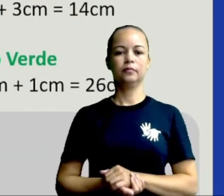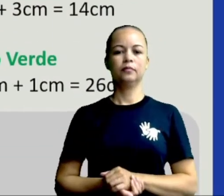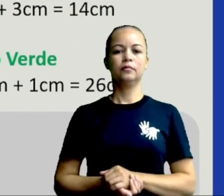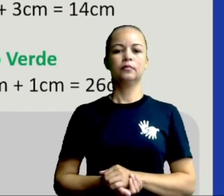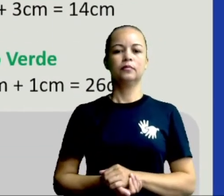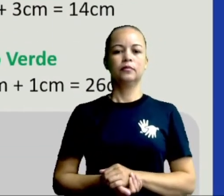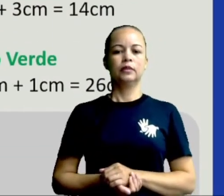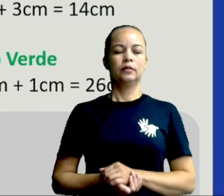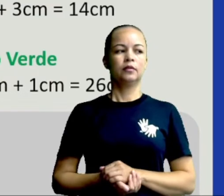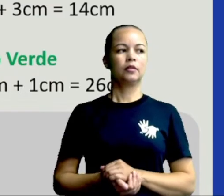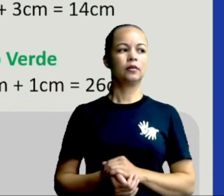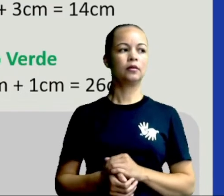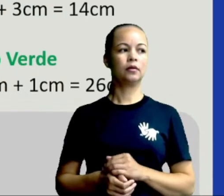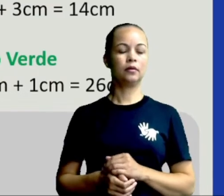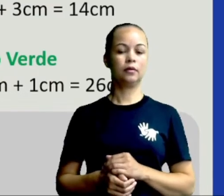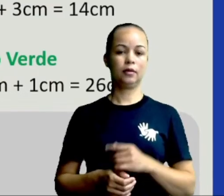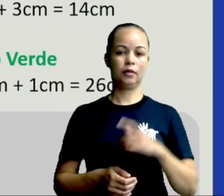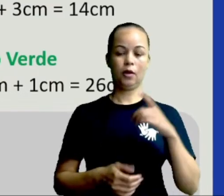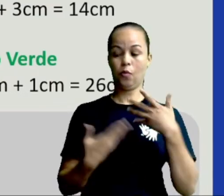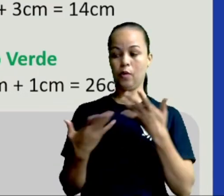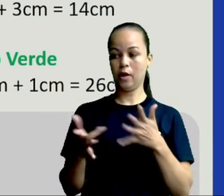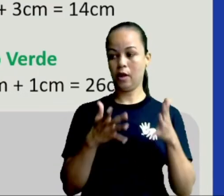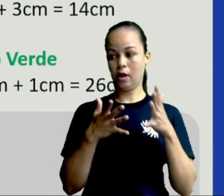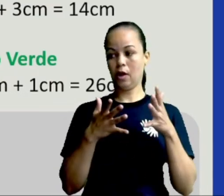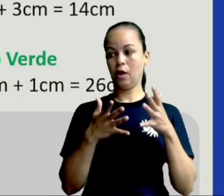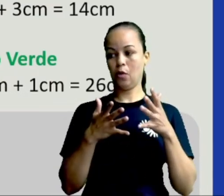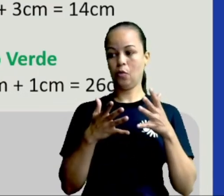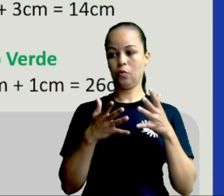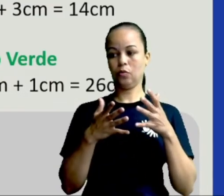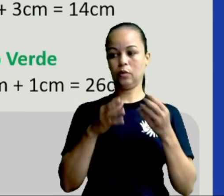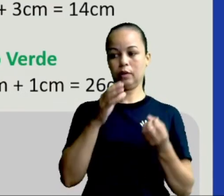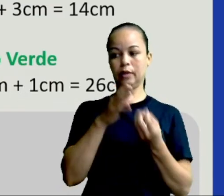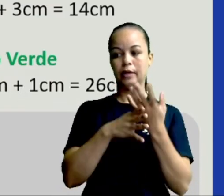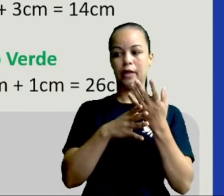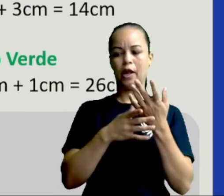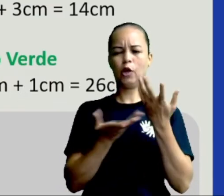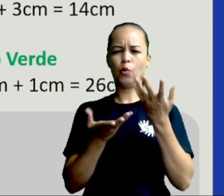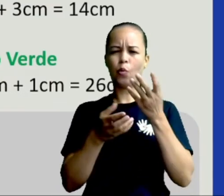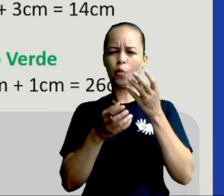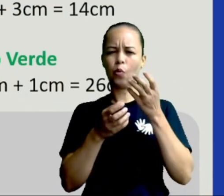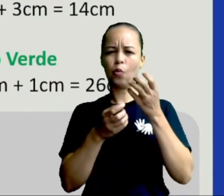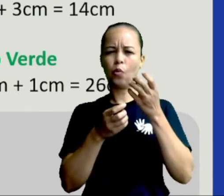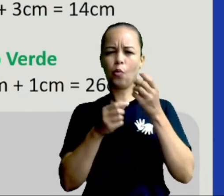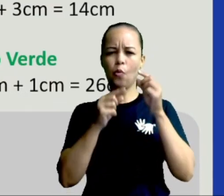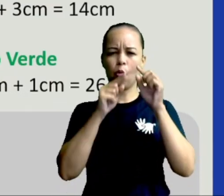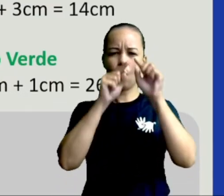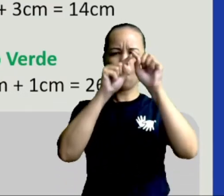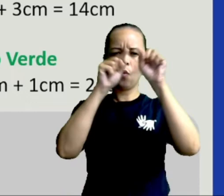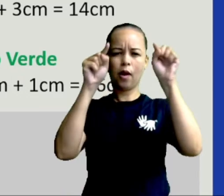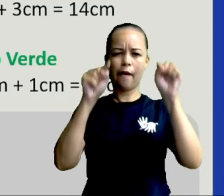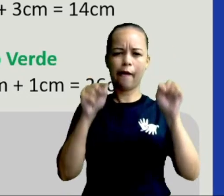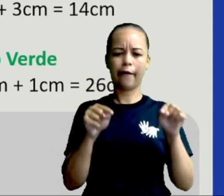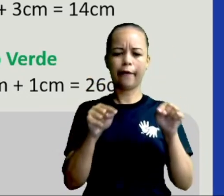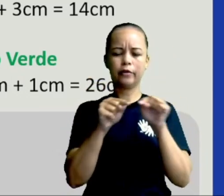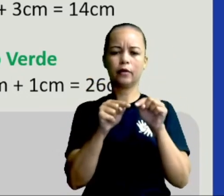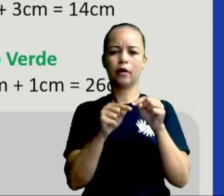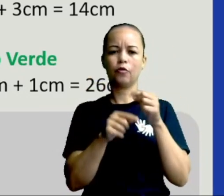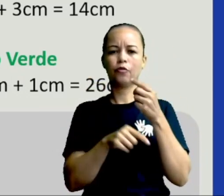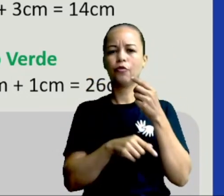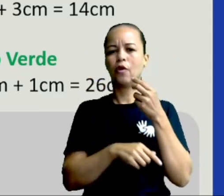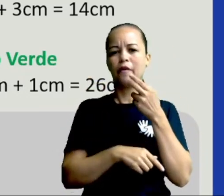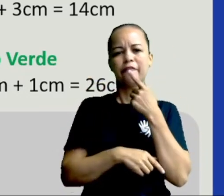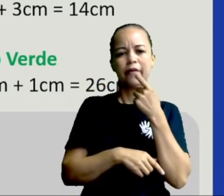Vamos solucionar. Eu construí aí um retângulo vermelho, está meio clarinho esse vermelho, mas a ideia é que ele seja